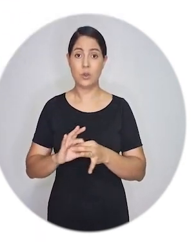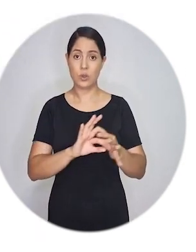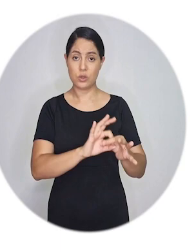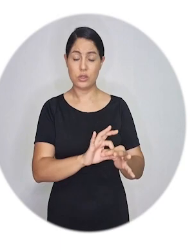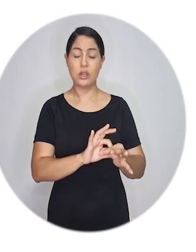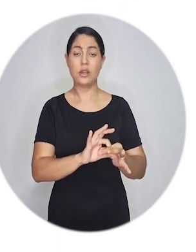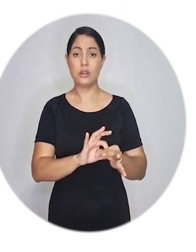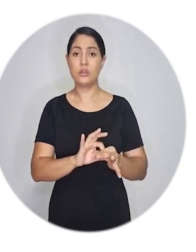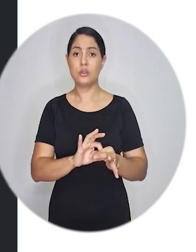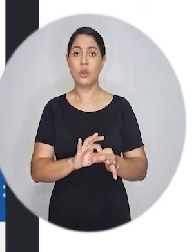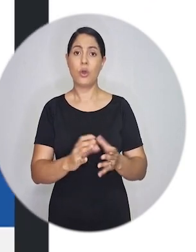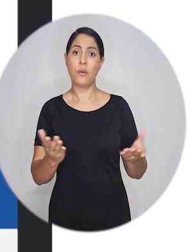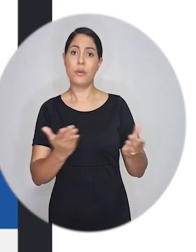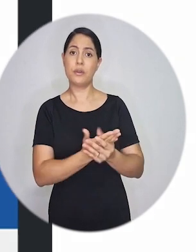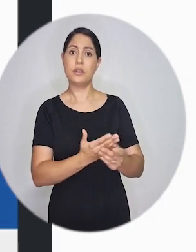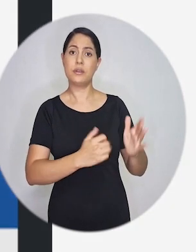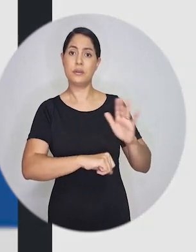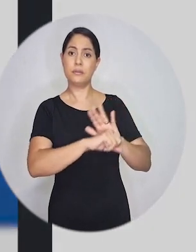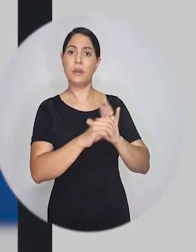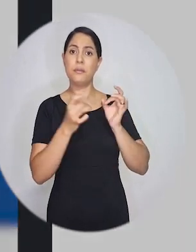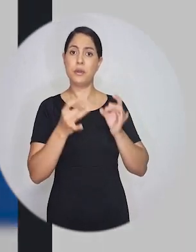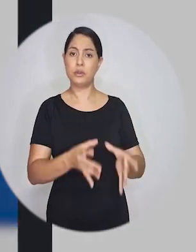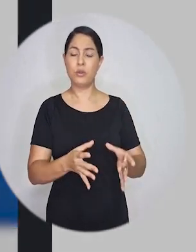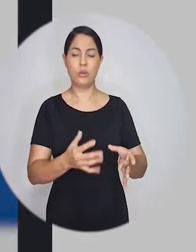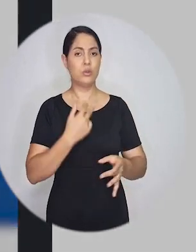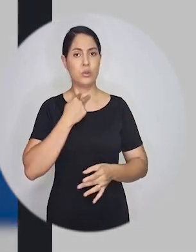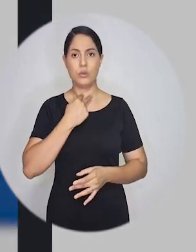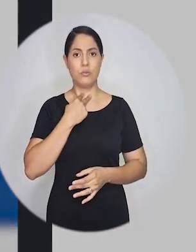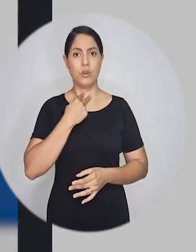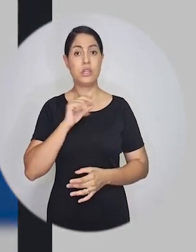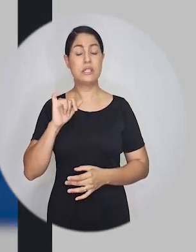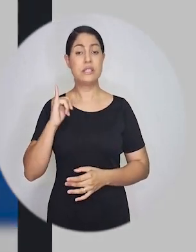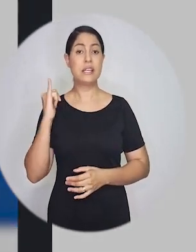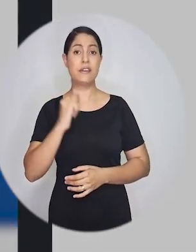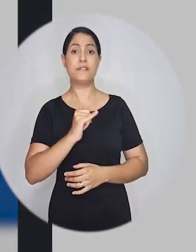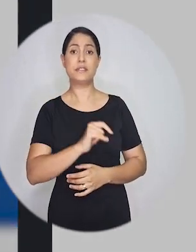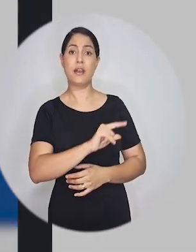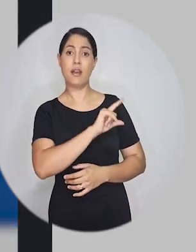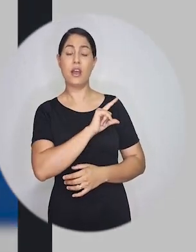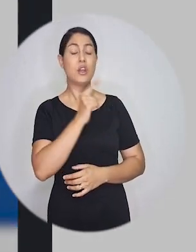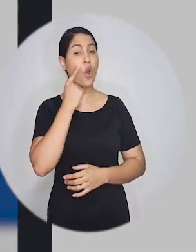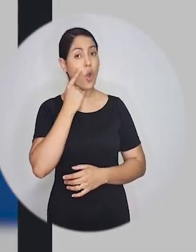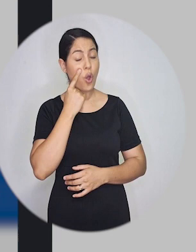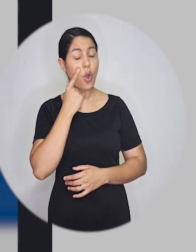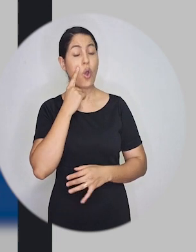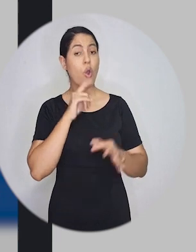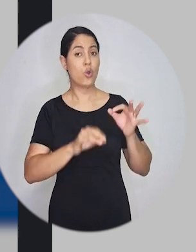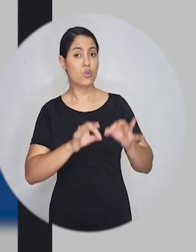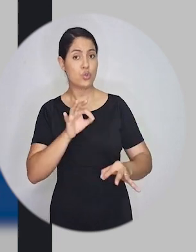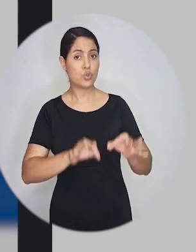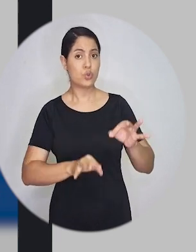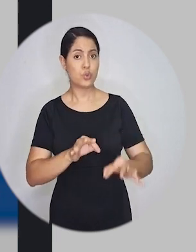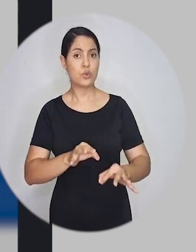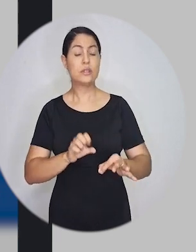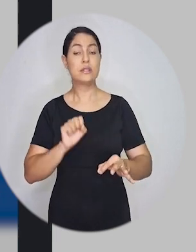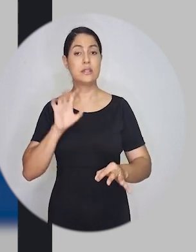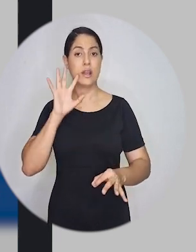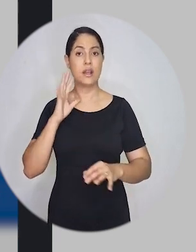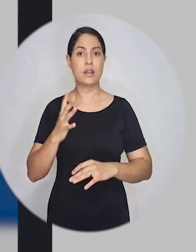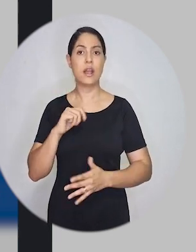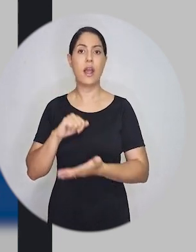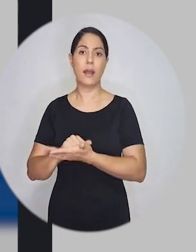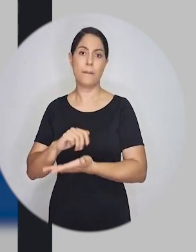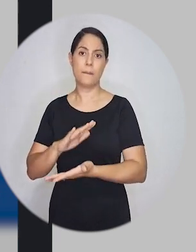de Processo Penal proíbe o abandono do processo, salvo em caso de aviso prévio ao juiz por motivo imperioso. É previsto como